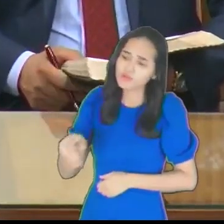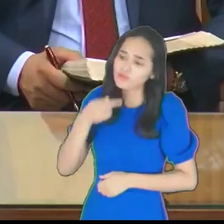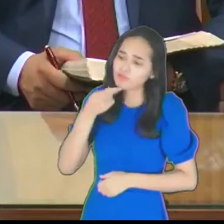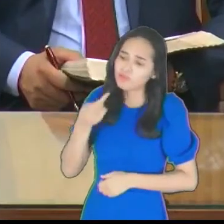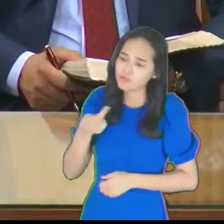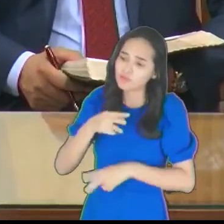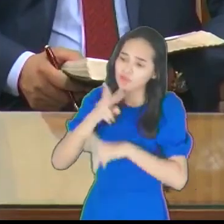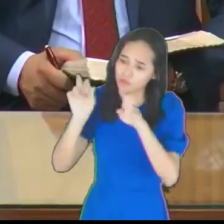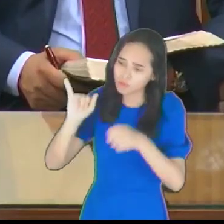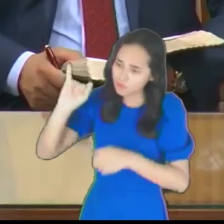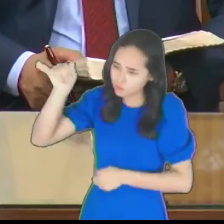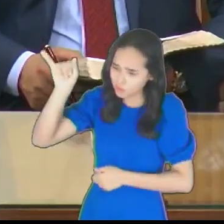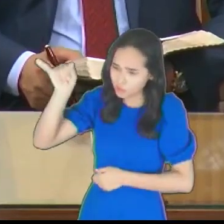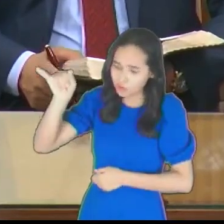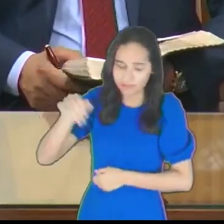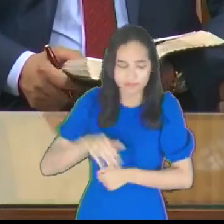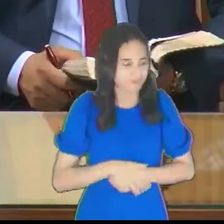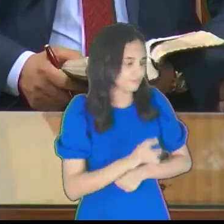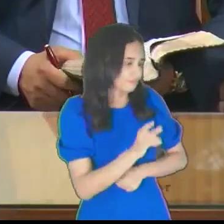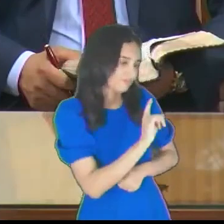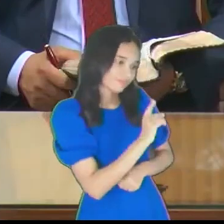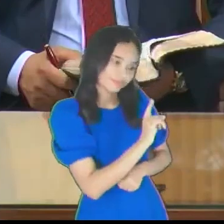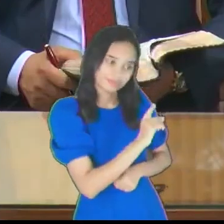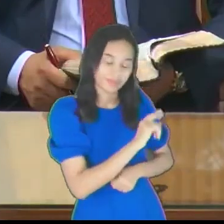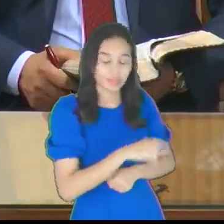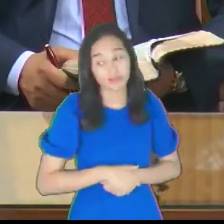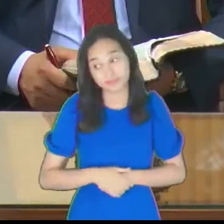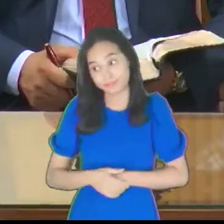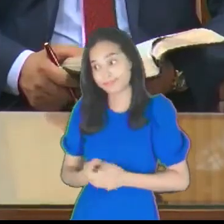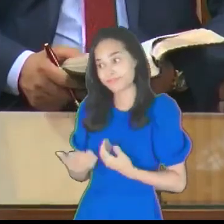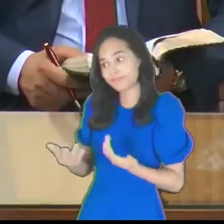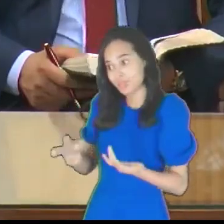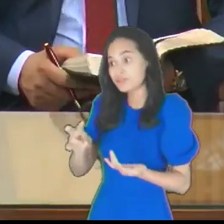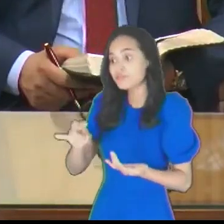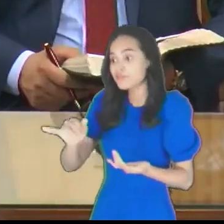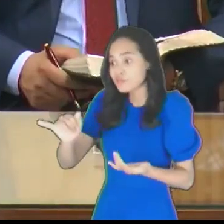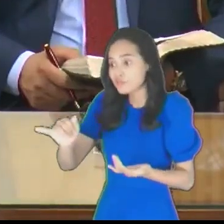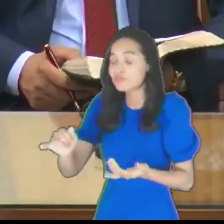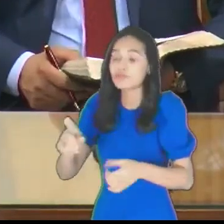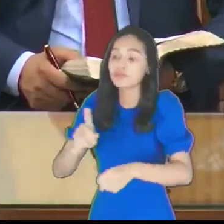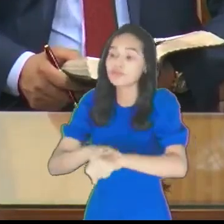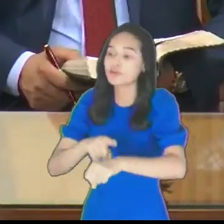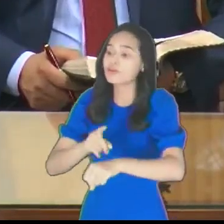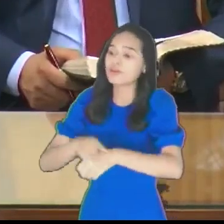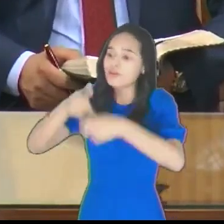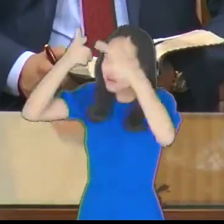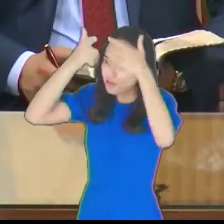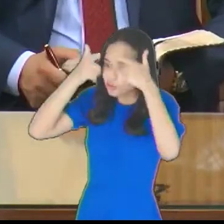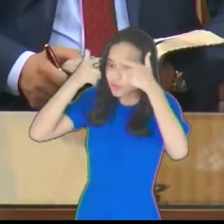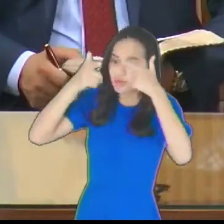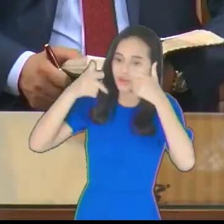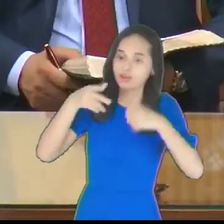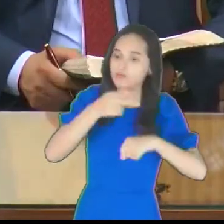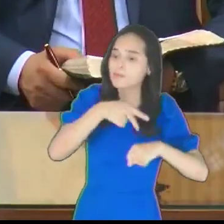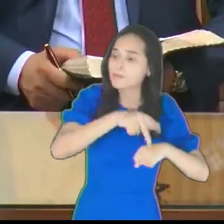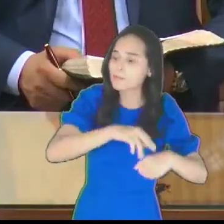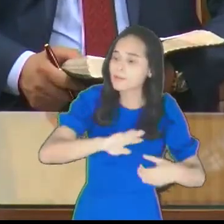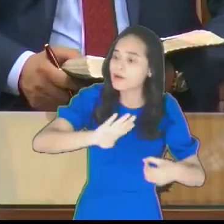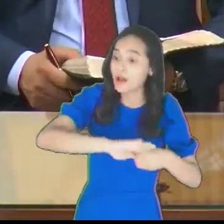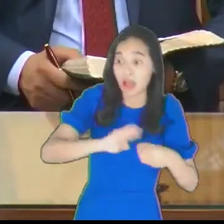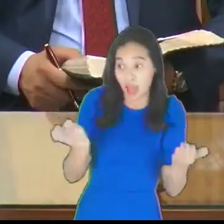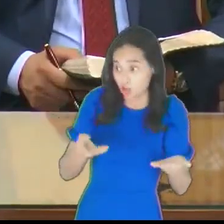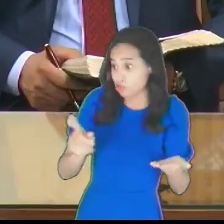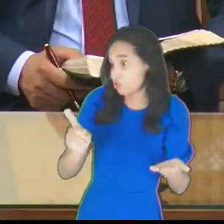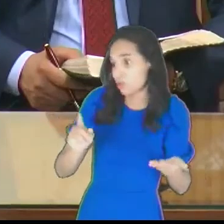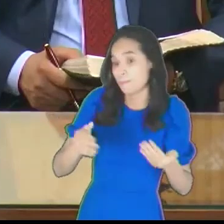eles? Não. Só olha, vai chegar o tempo e que o rei da Babilônia, não vai ser agora não, mas vai chegar